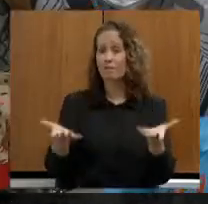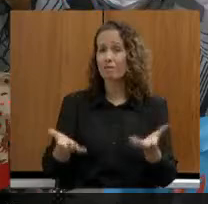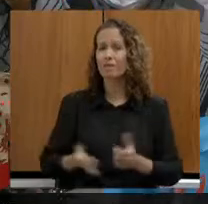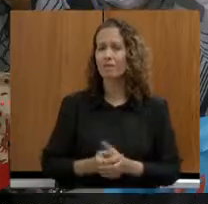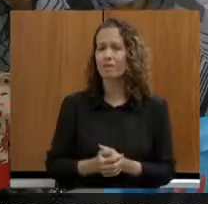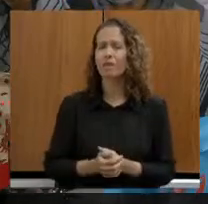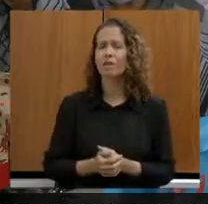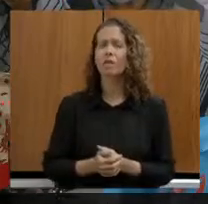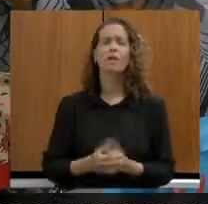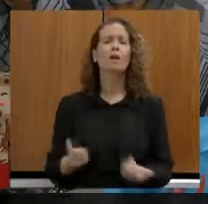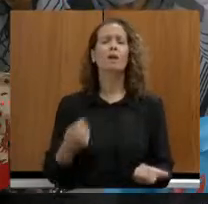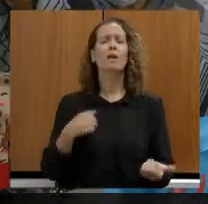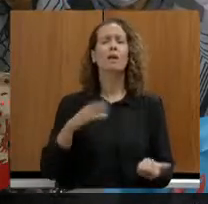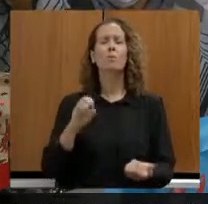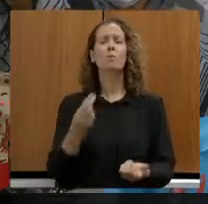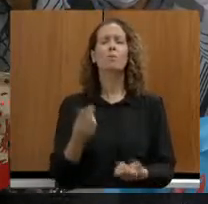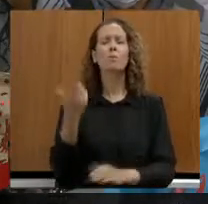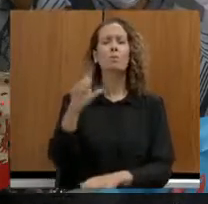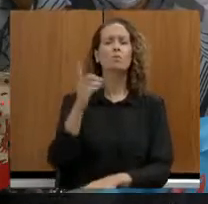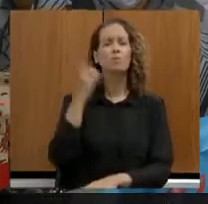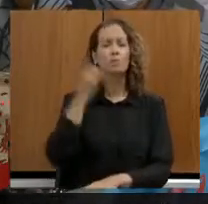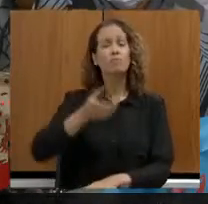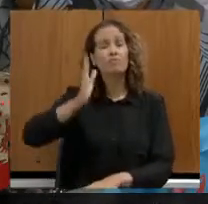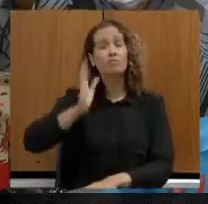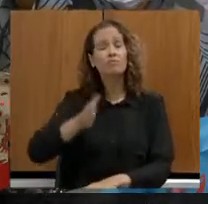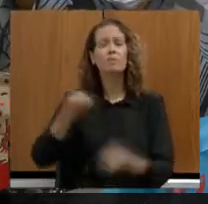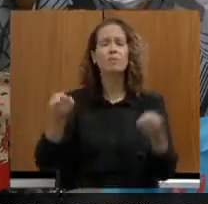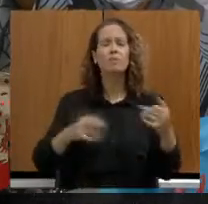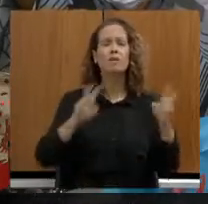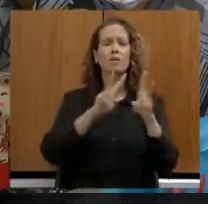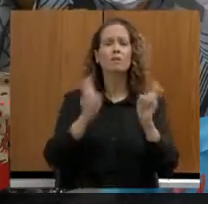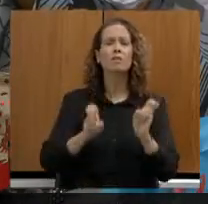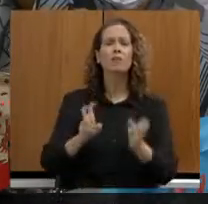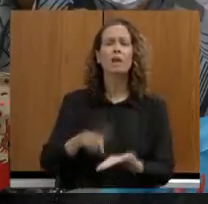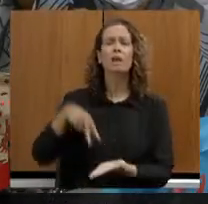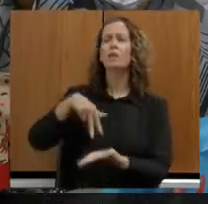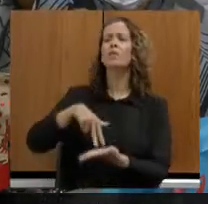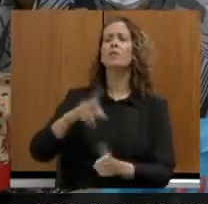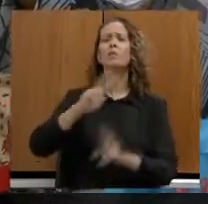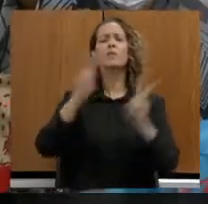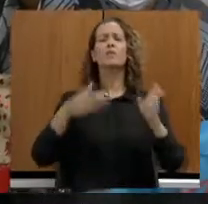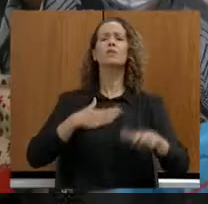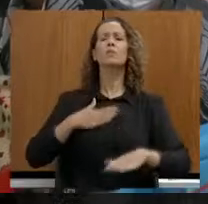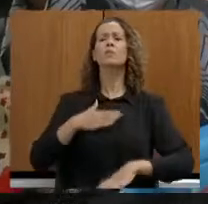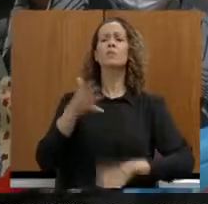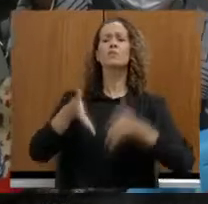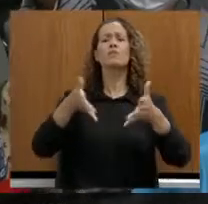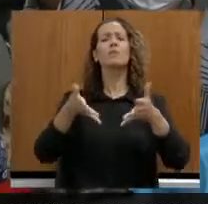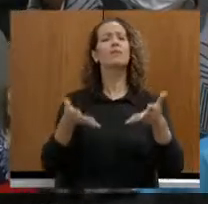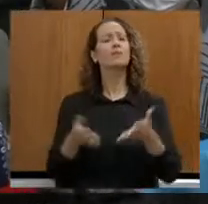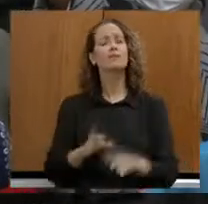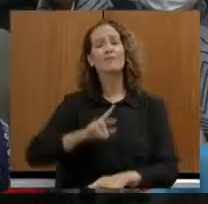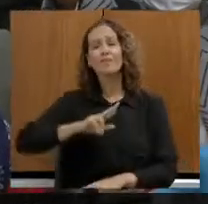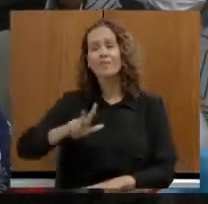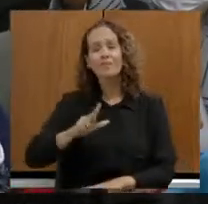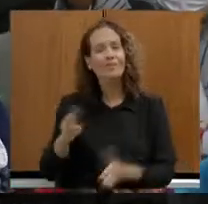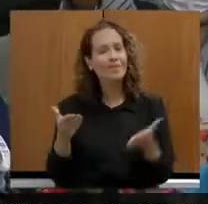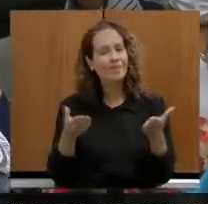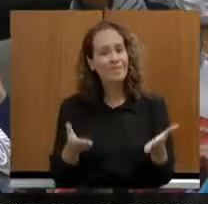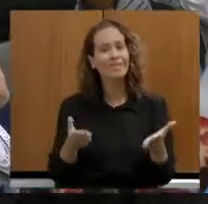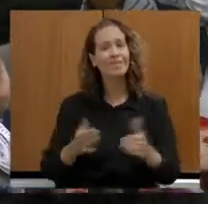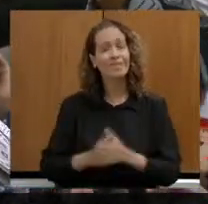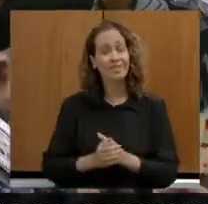isso e o outro detalhe que tinha falado sobre o assunto é contar mais eu olhando tá falando sobre mim eu quero falar também não é assim